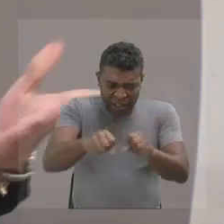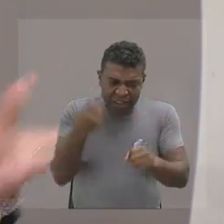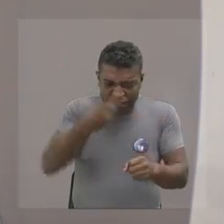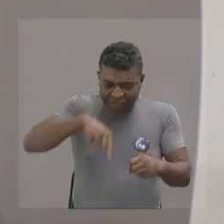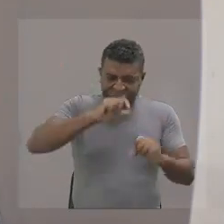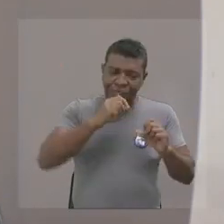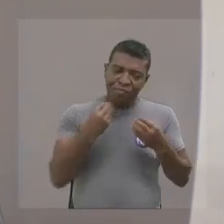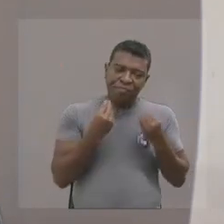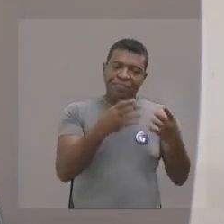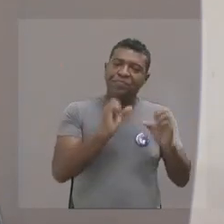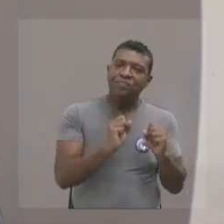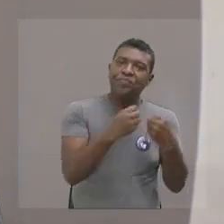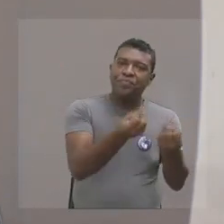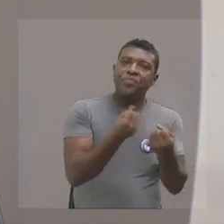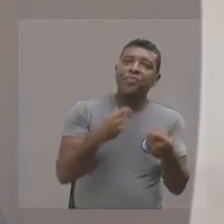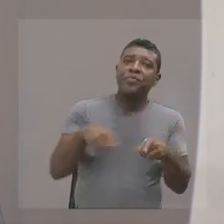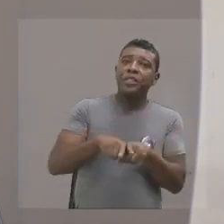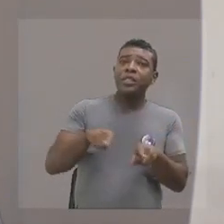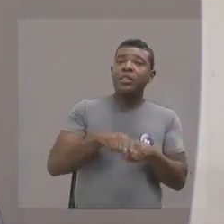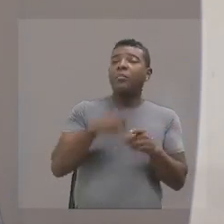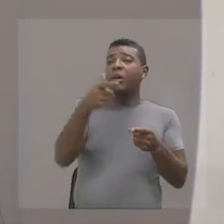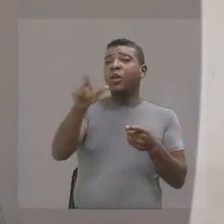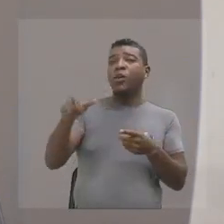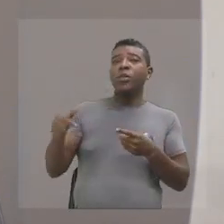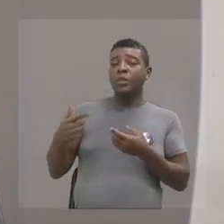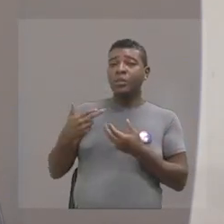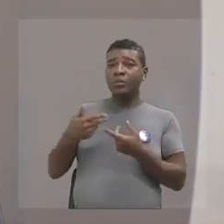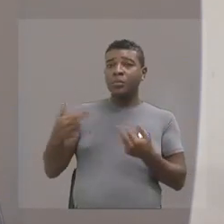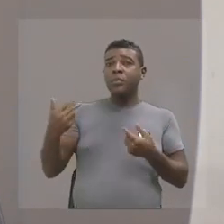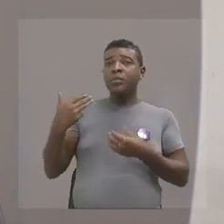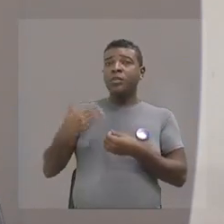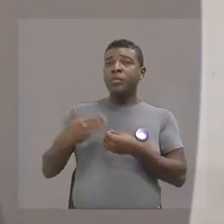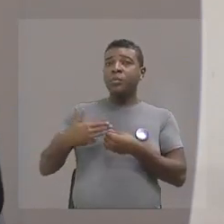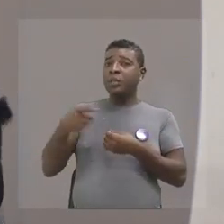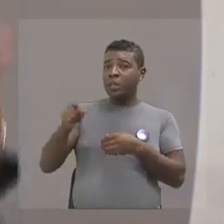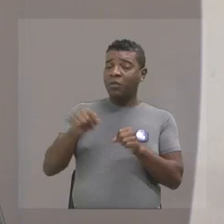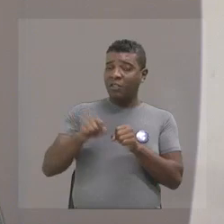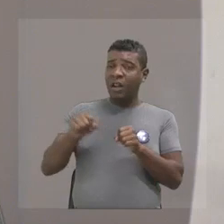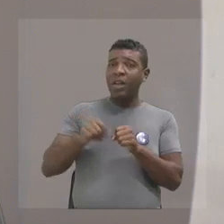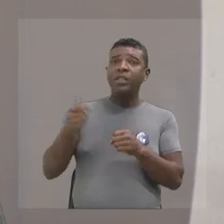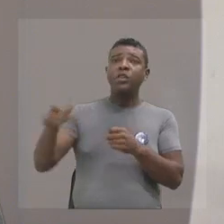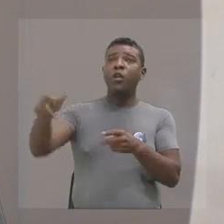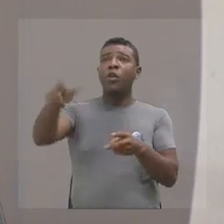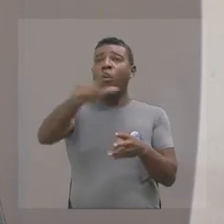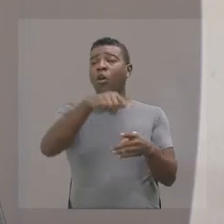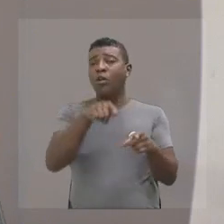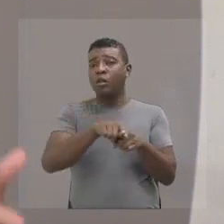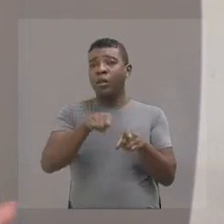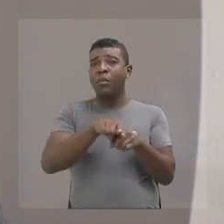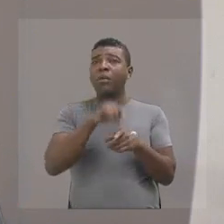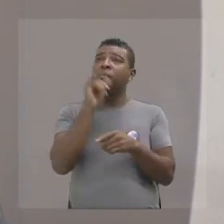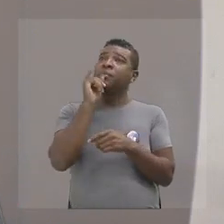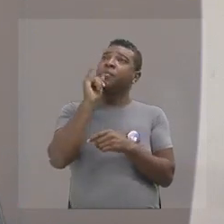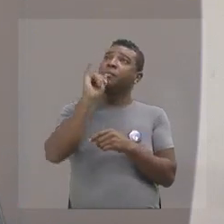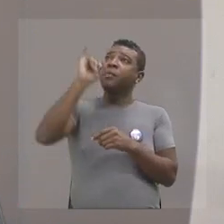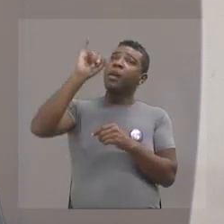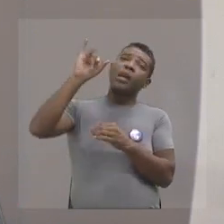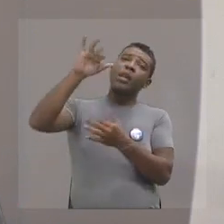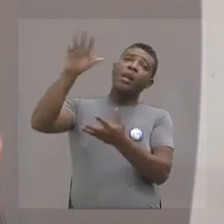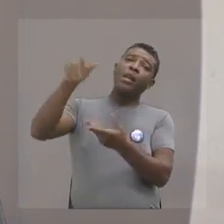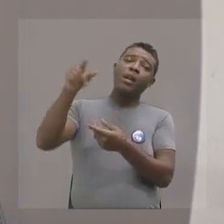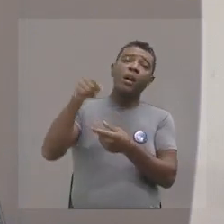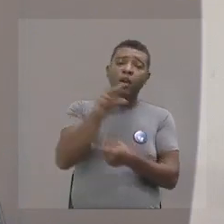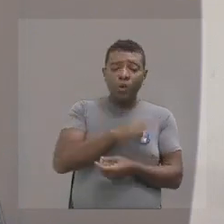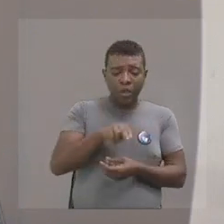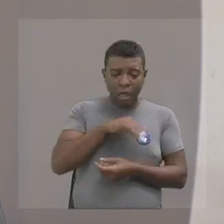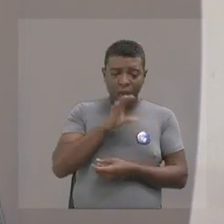ações Como o próprio município de Dianópolis faz e outros municípios que a gente conhece né com exemplos internacionais de utilização de compostagem